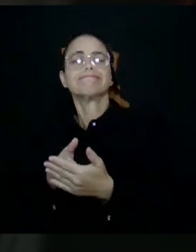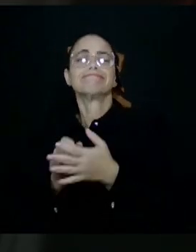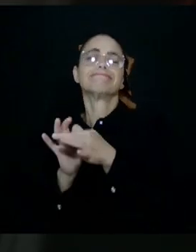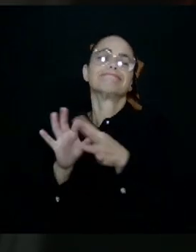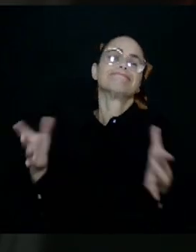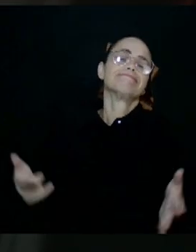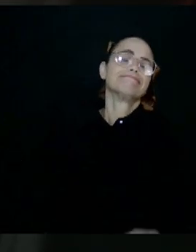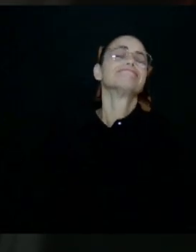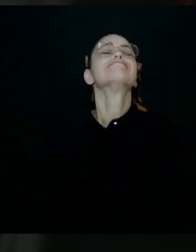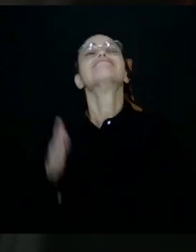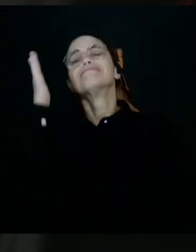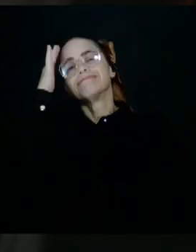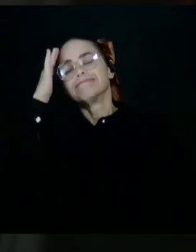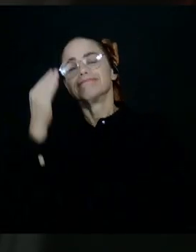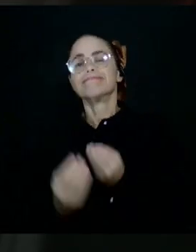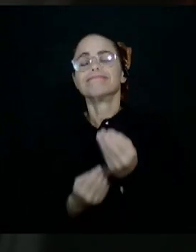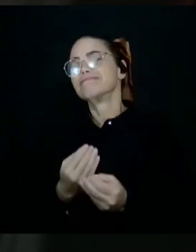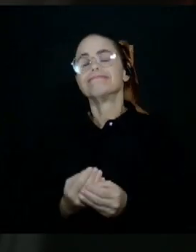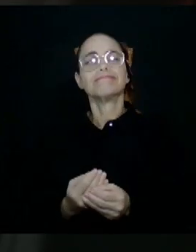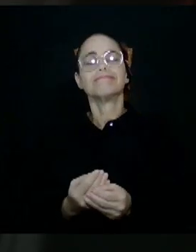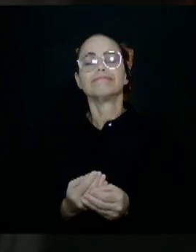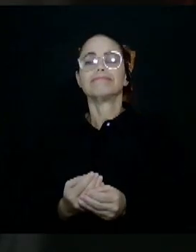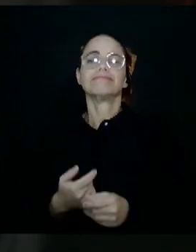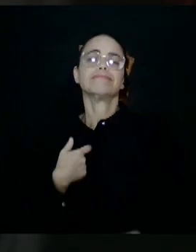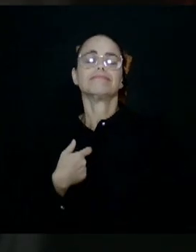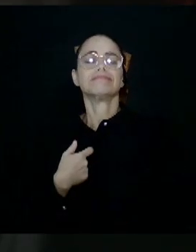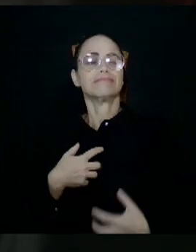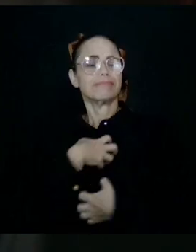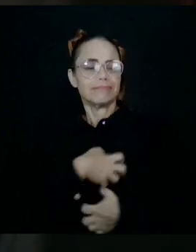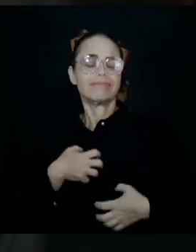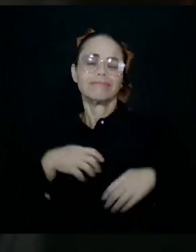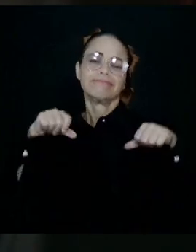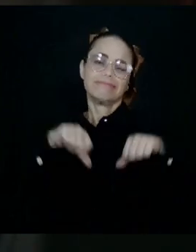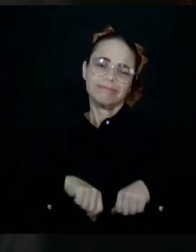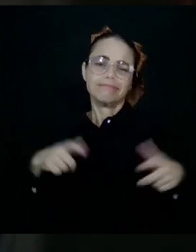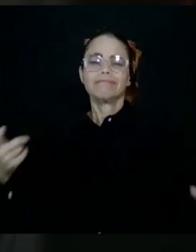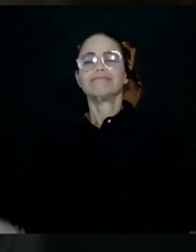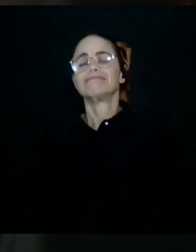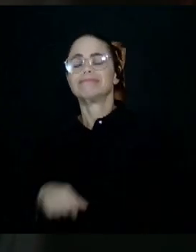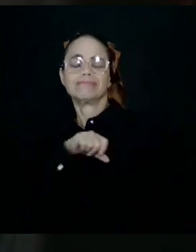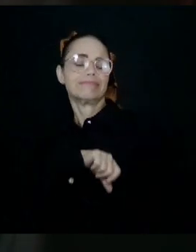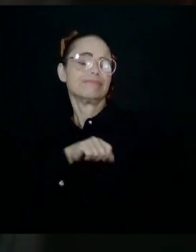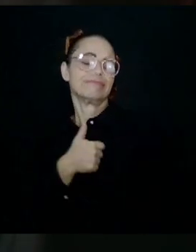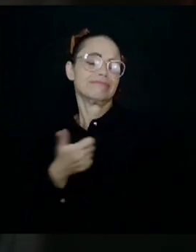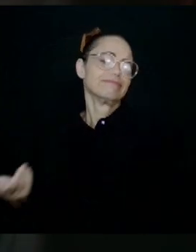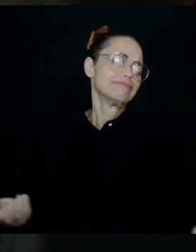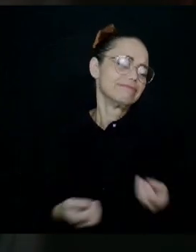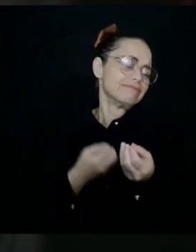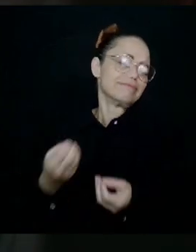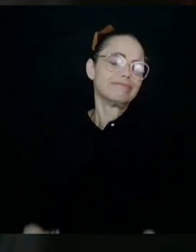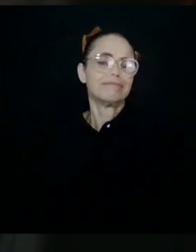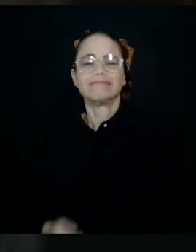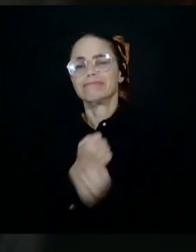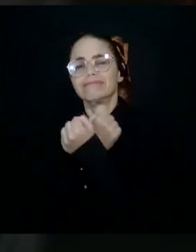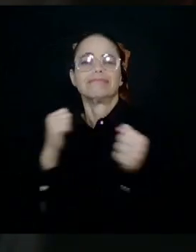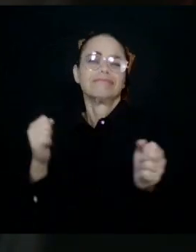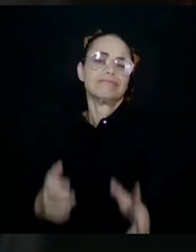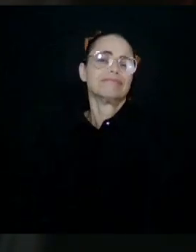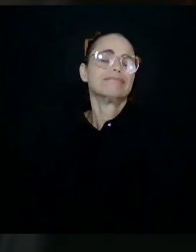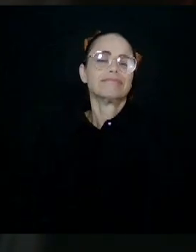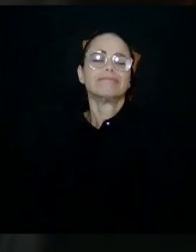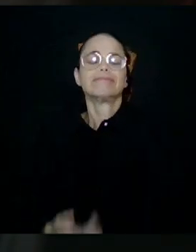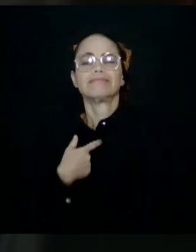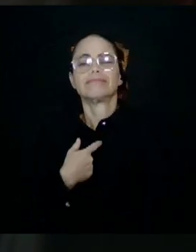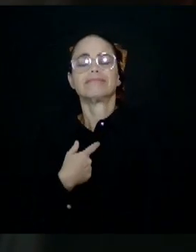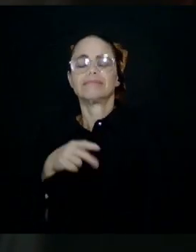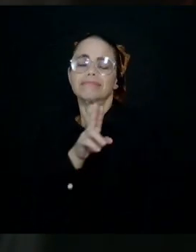esses estereótipos, né? Eles afetam a autoestima, a carreira, as relações e como que a gente faz para se libertar deles. Tem gente que coloca um rótulo assim na